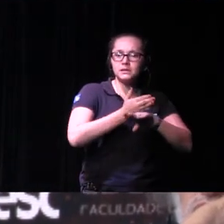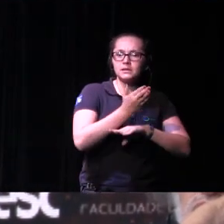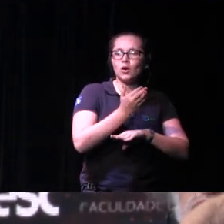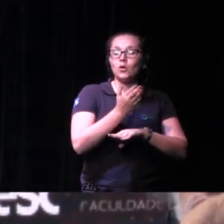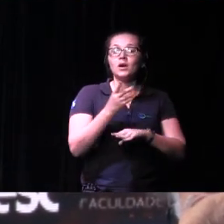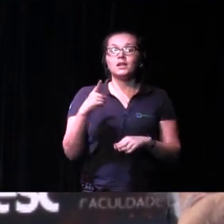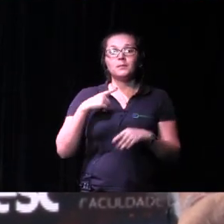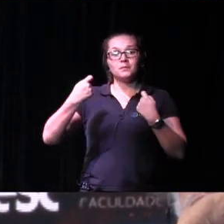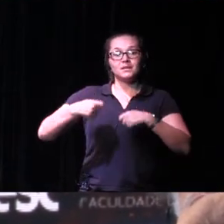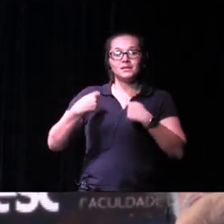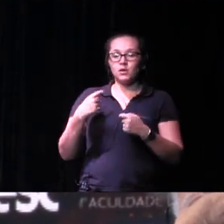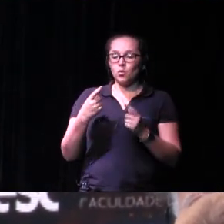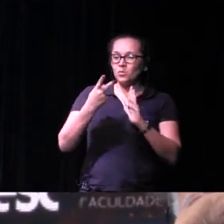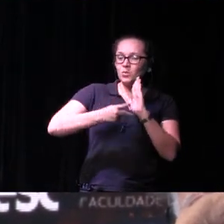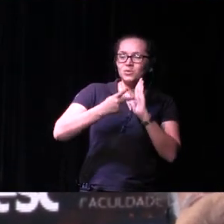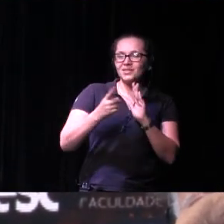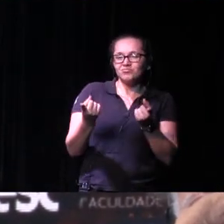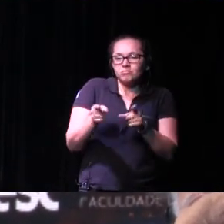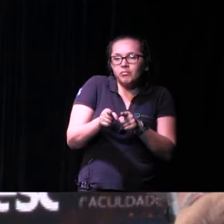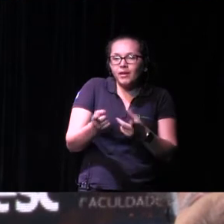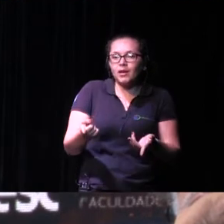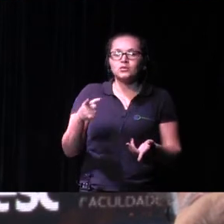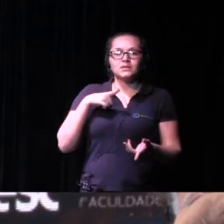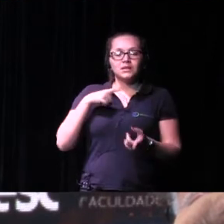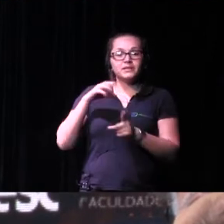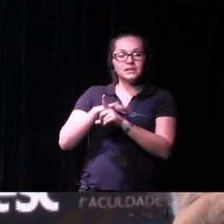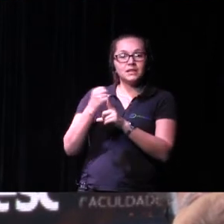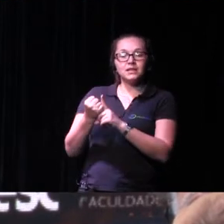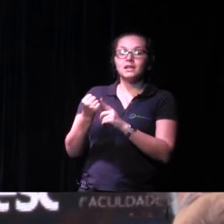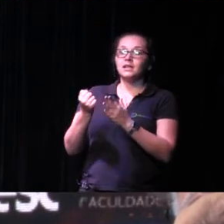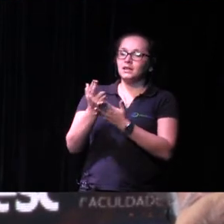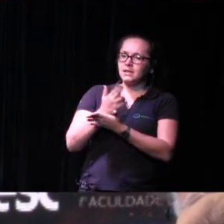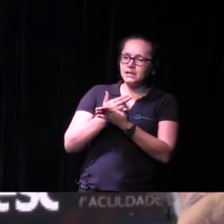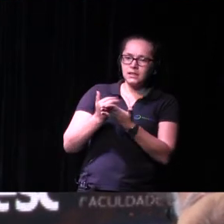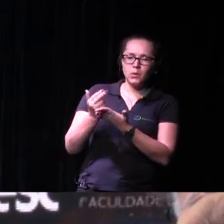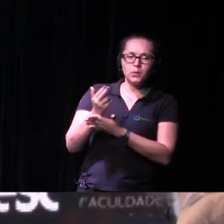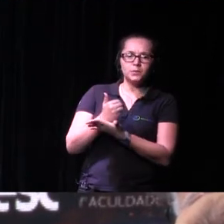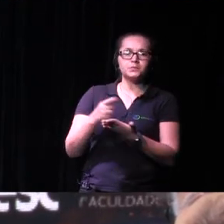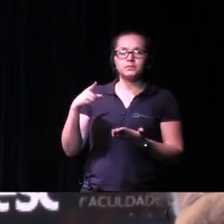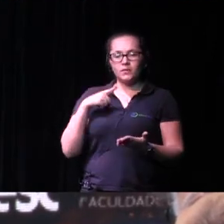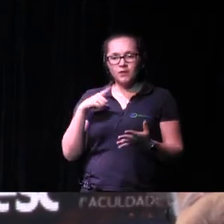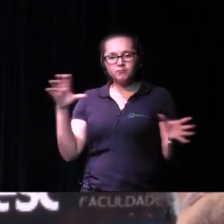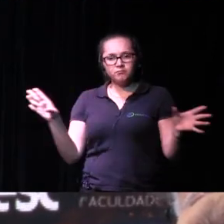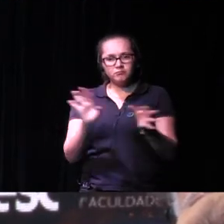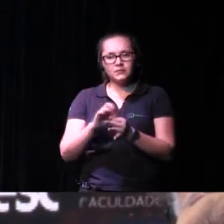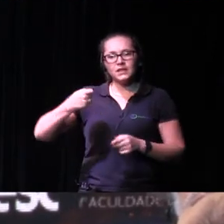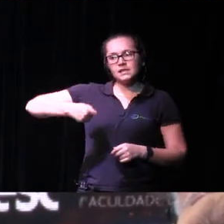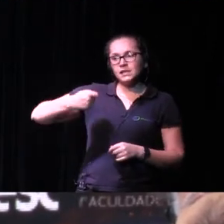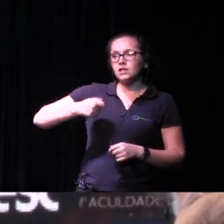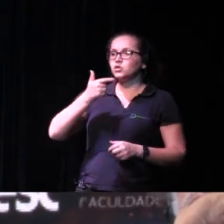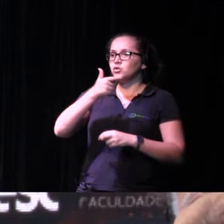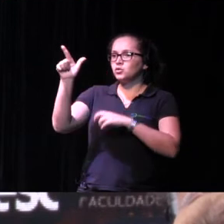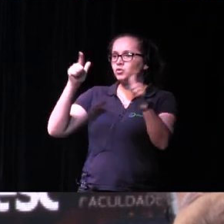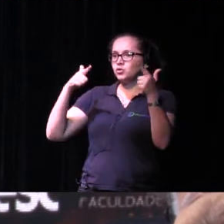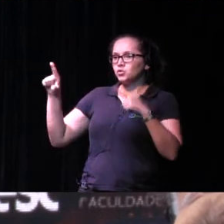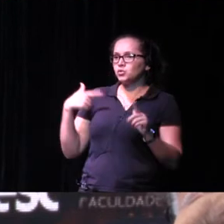projeto pequeno, a cidadania desenhou, fez a sua relação de necessidades, nos outros projetos não